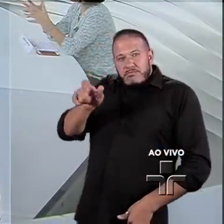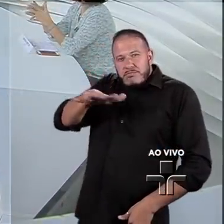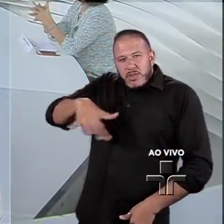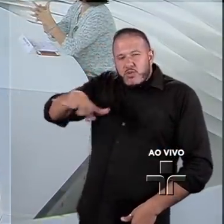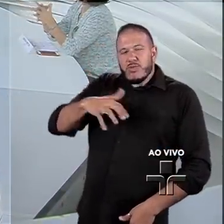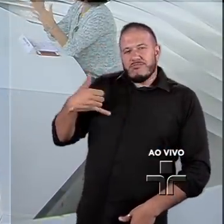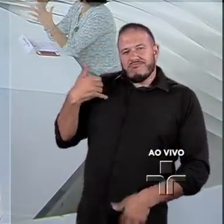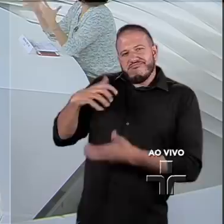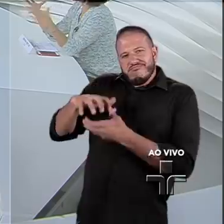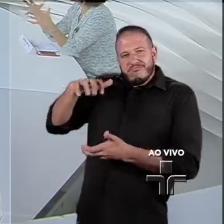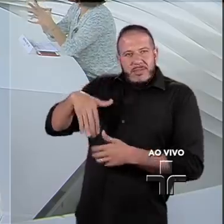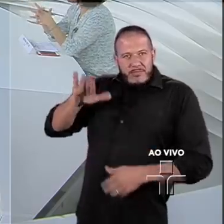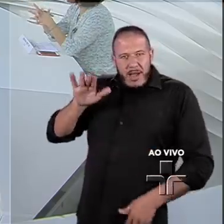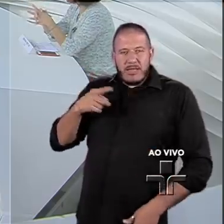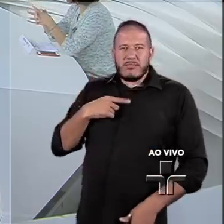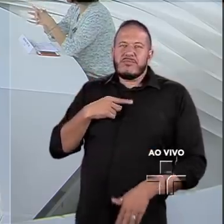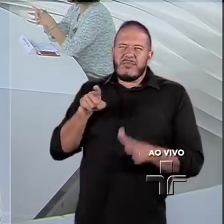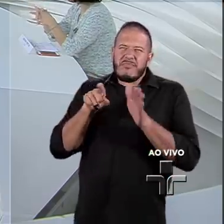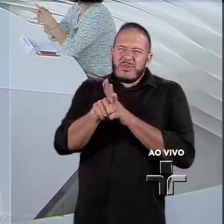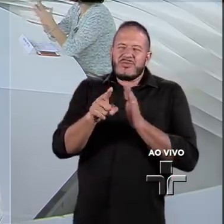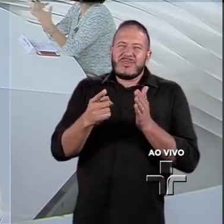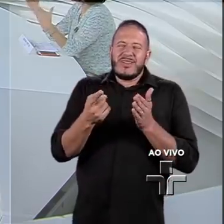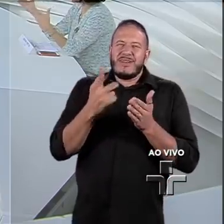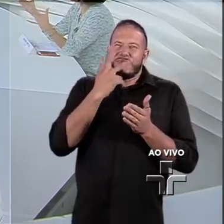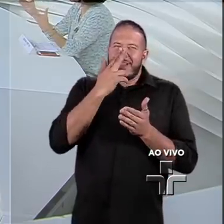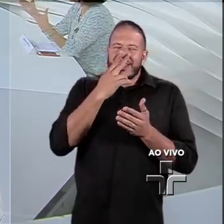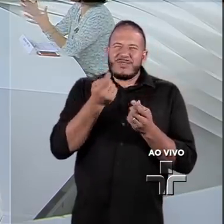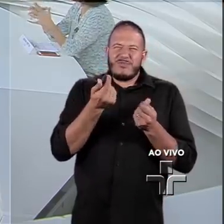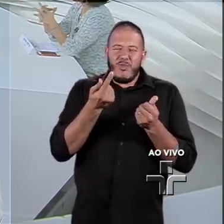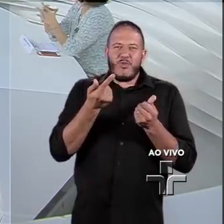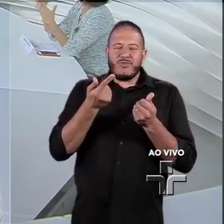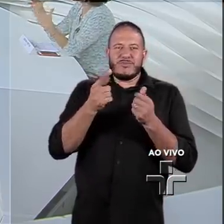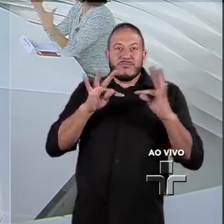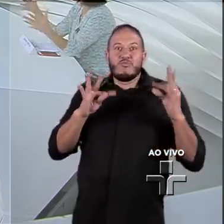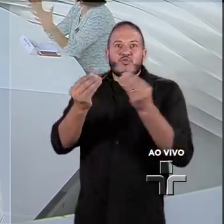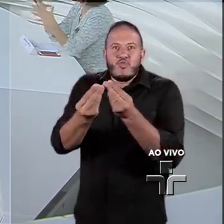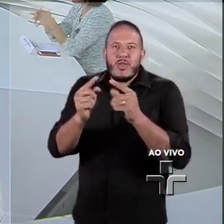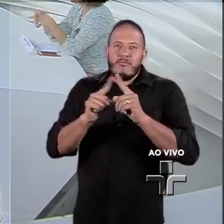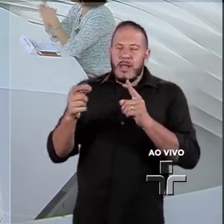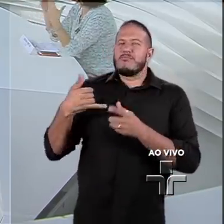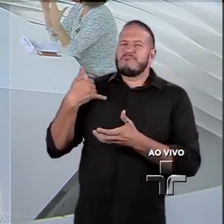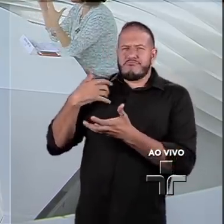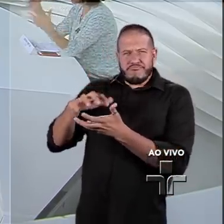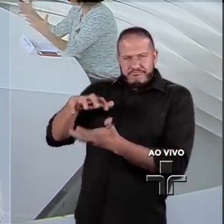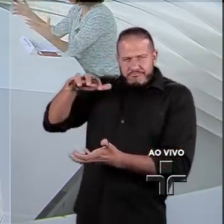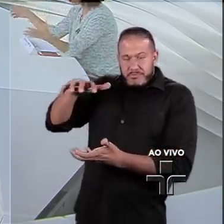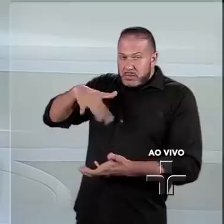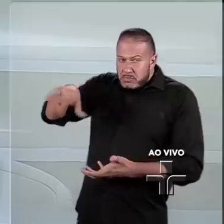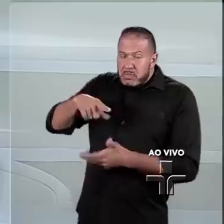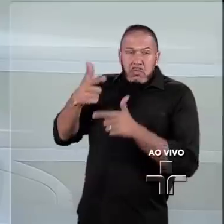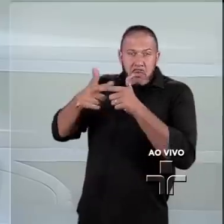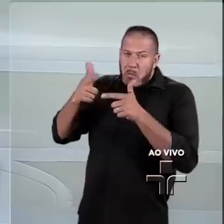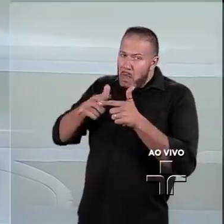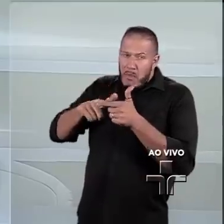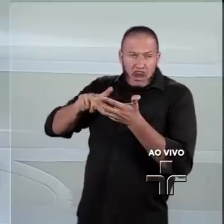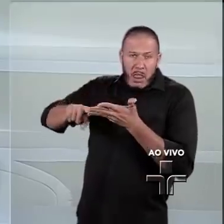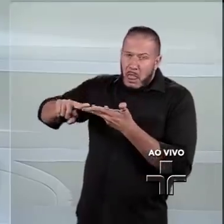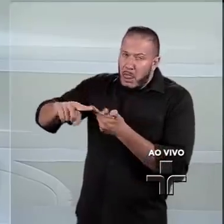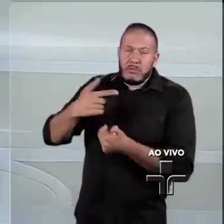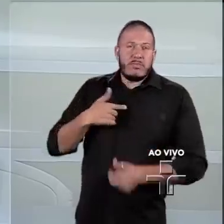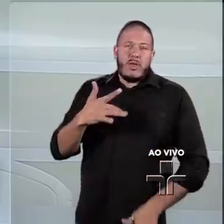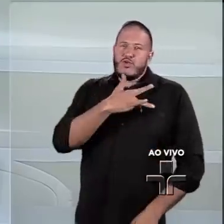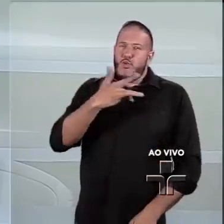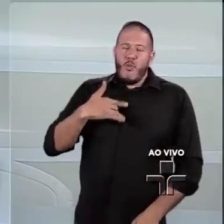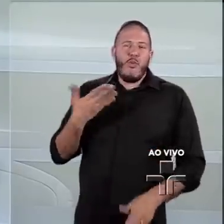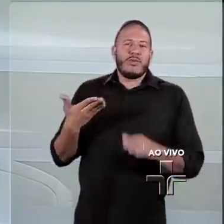os idosos. Parece ter uma pergunta um pouco generalista, mas o idoso enfrenta problema em todos os setores, na saúde, para pegar